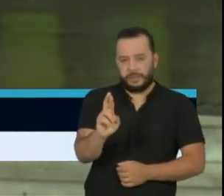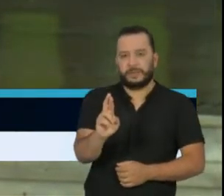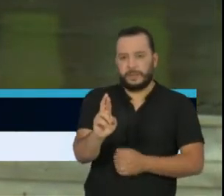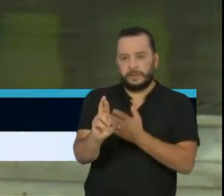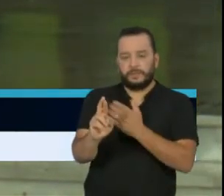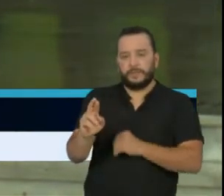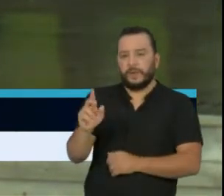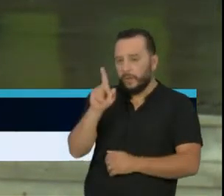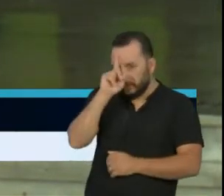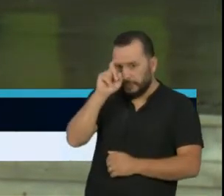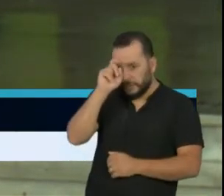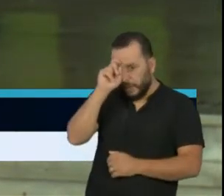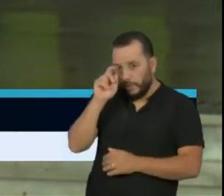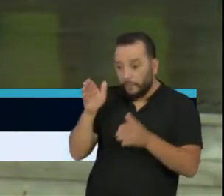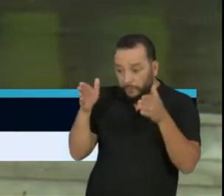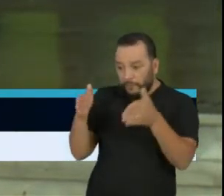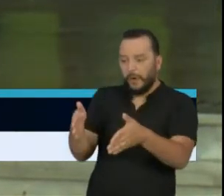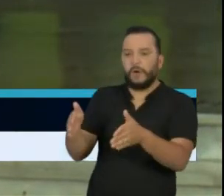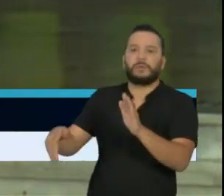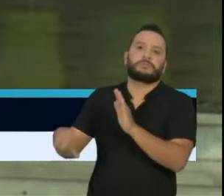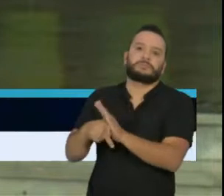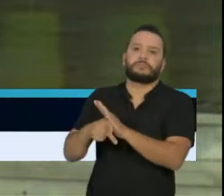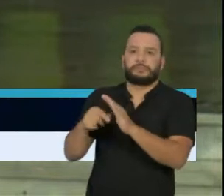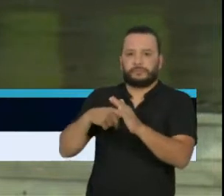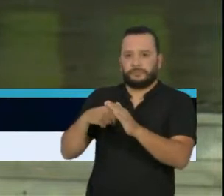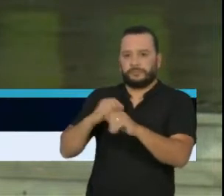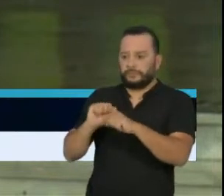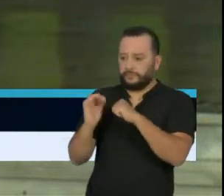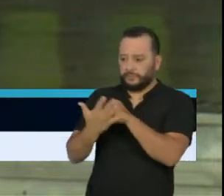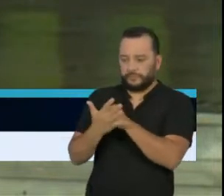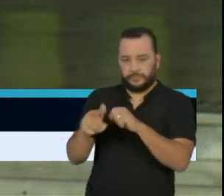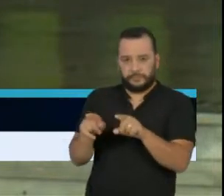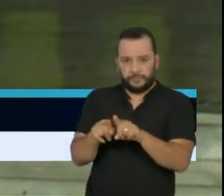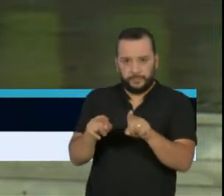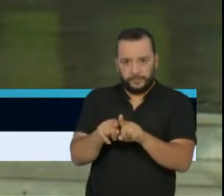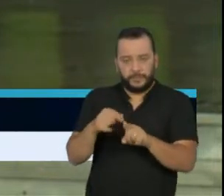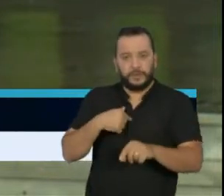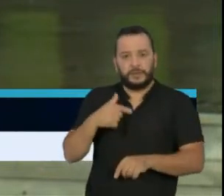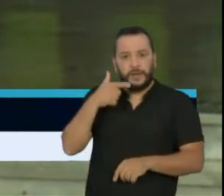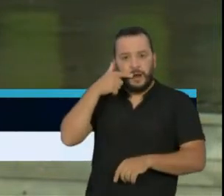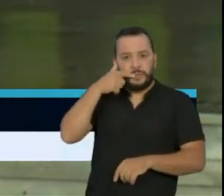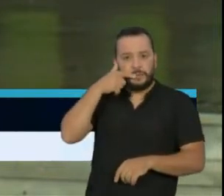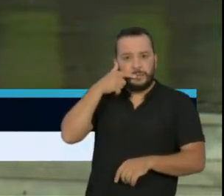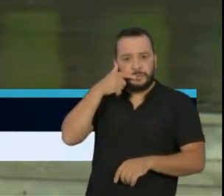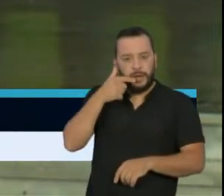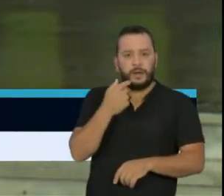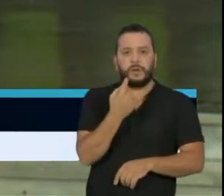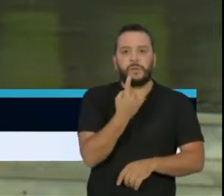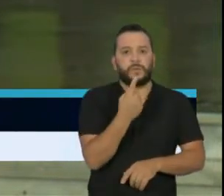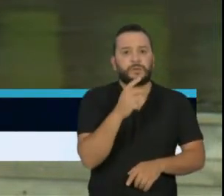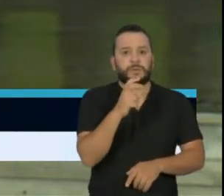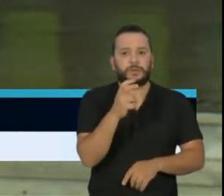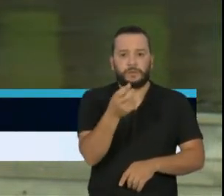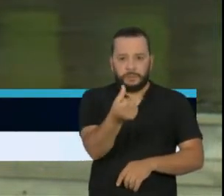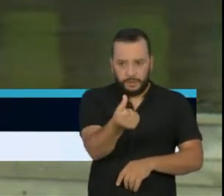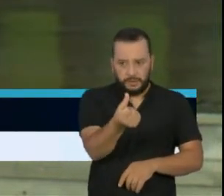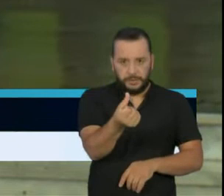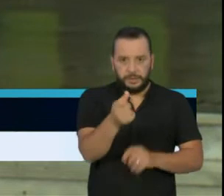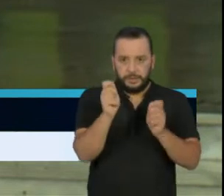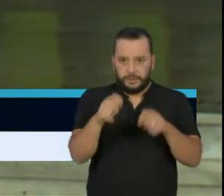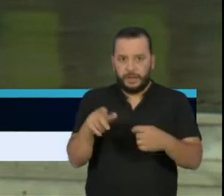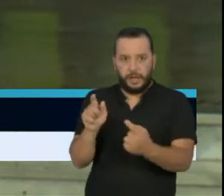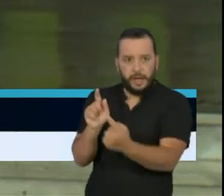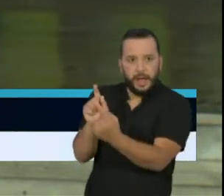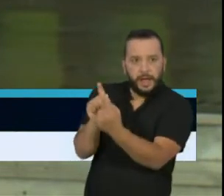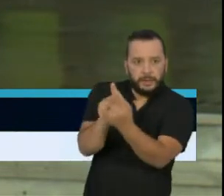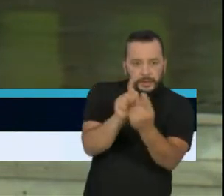Covid. Criamos uma central telefônica junto ao 156 para que a gente possa ter o atendimento